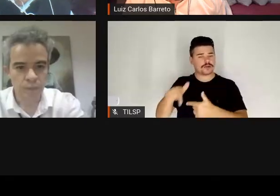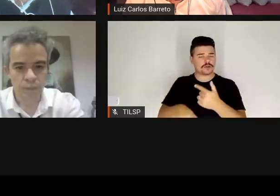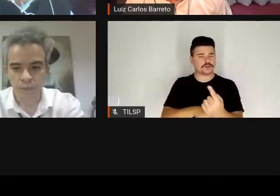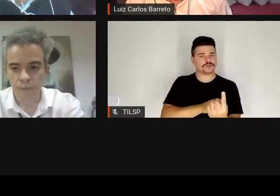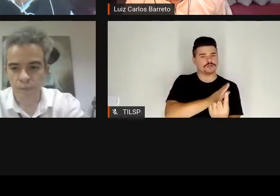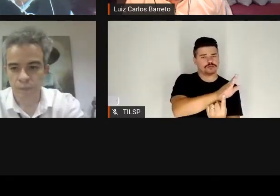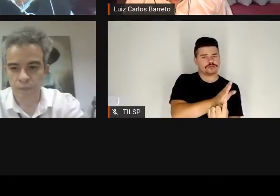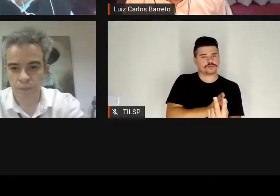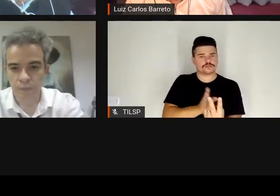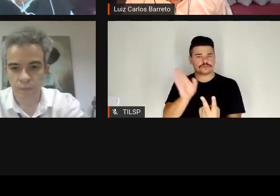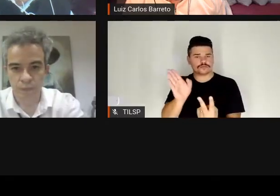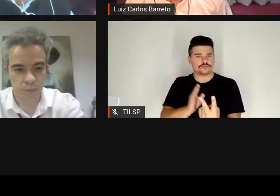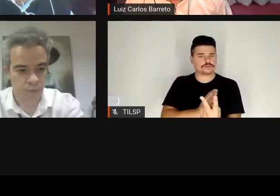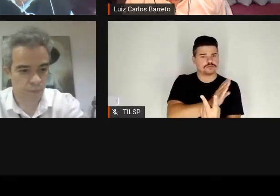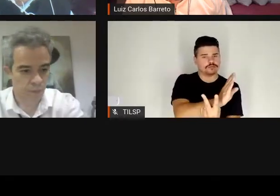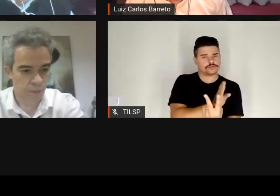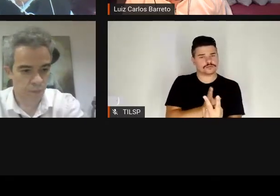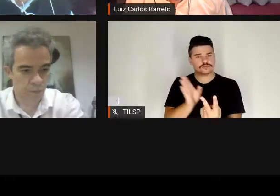todo, né?